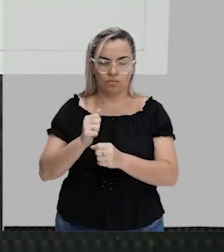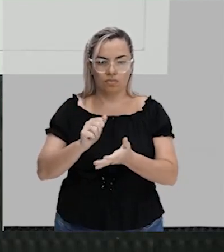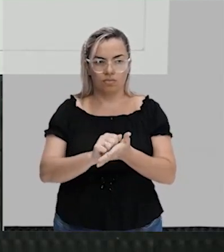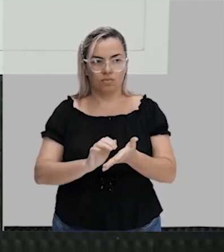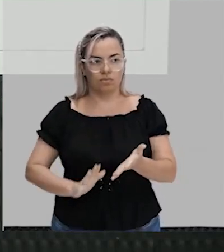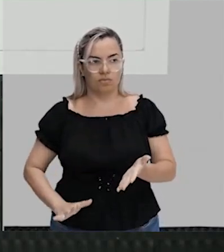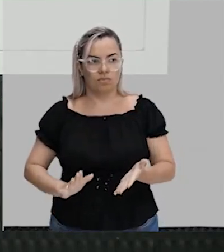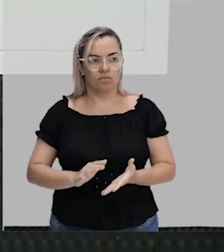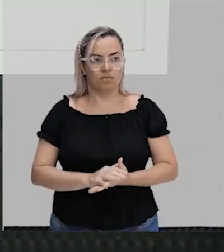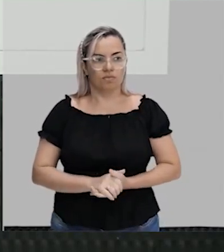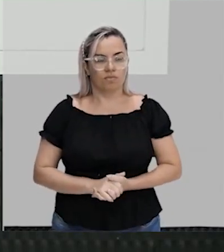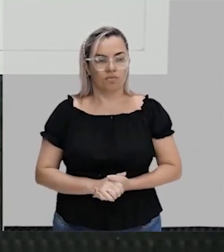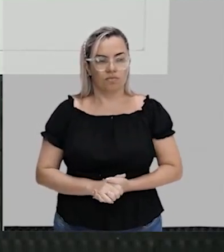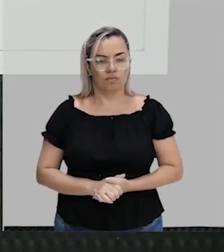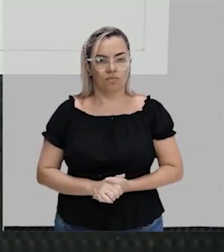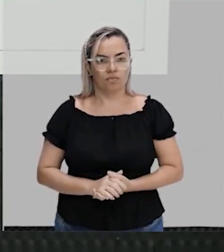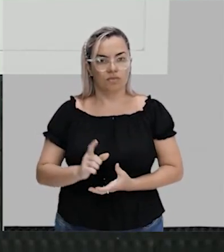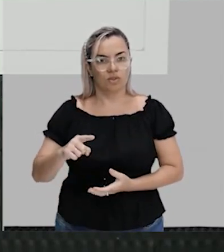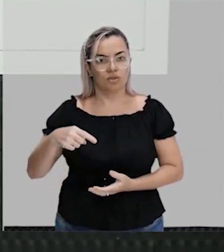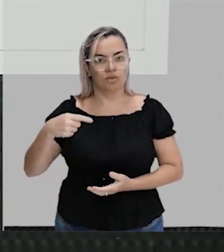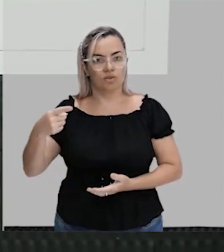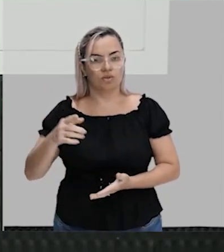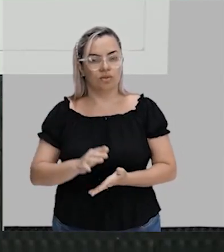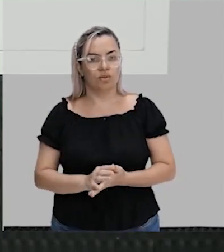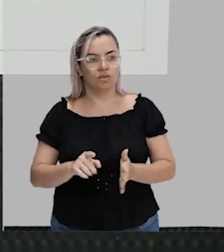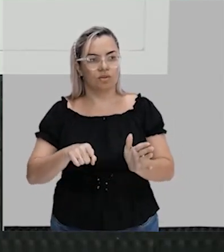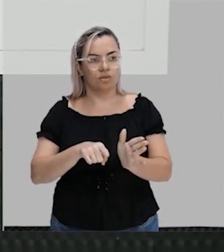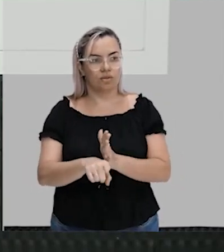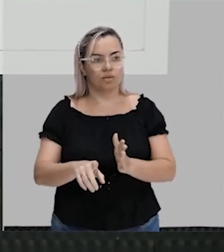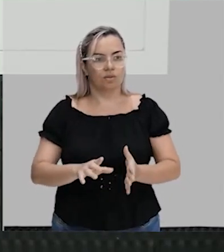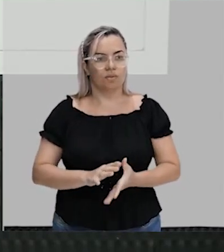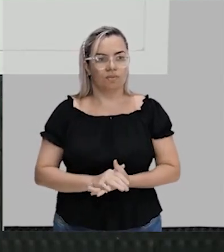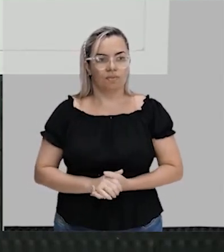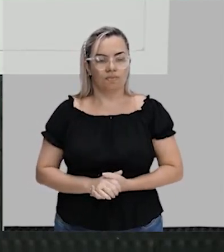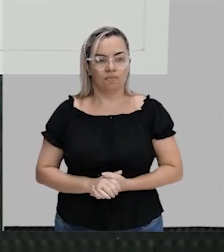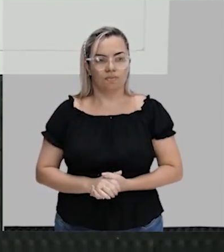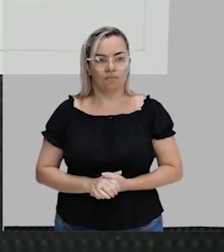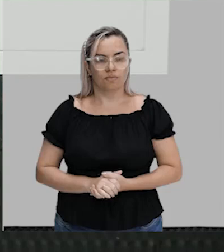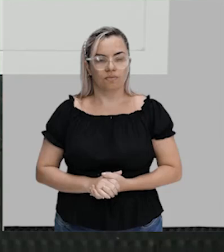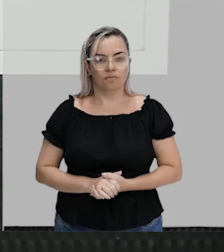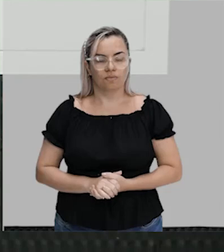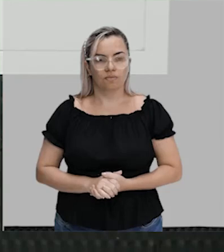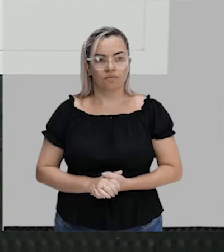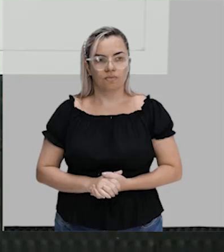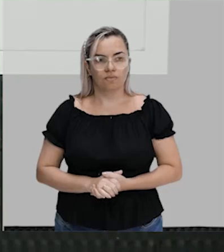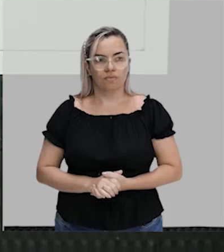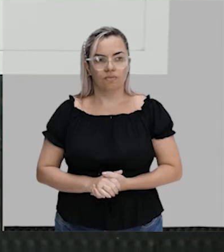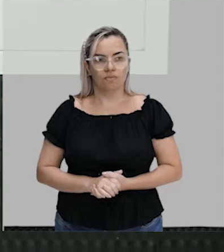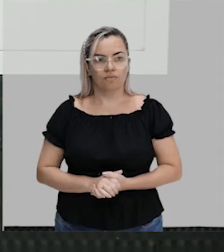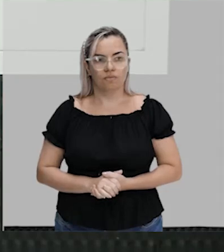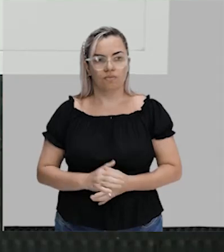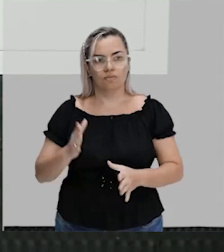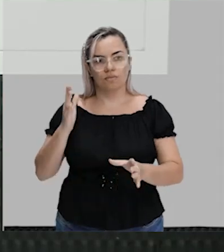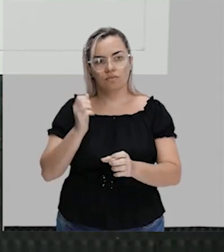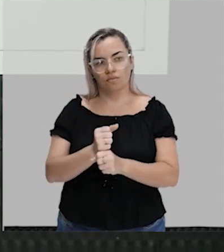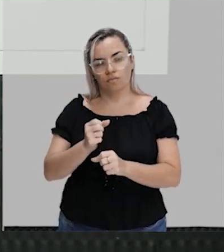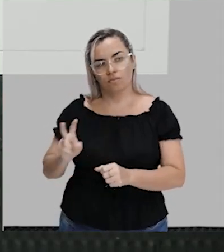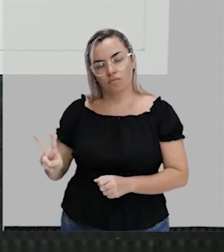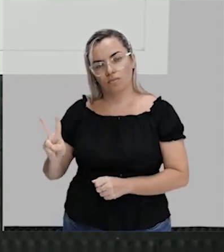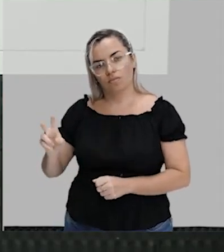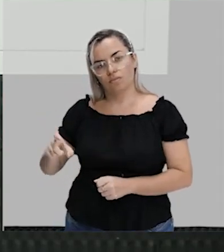aqui nessas outras questões é um exercício Determine os valores de x e